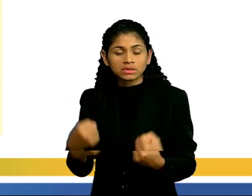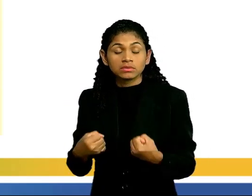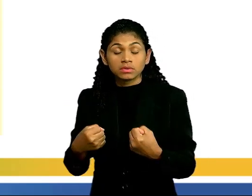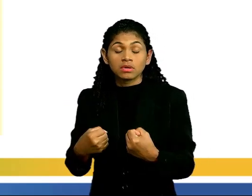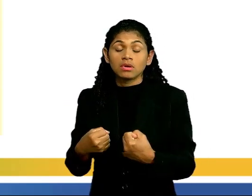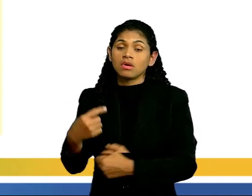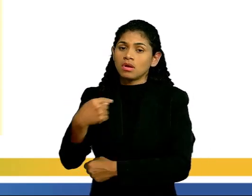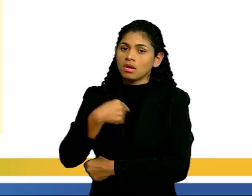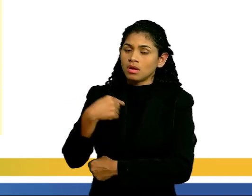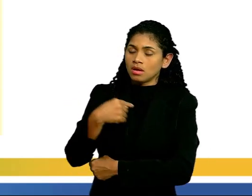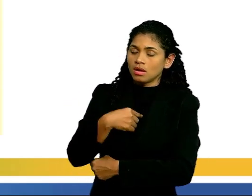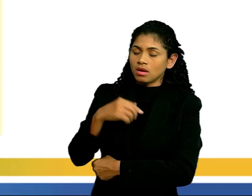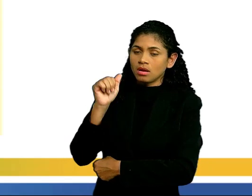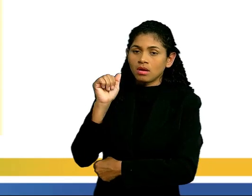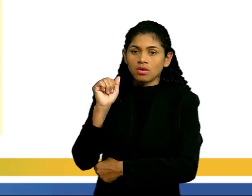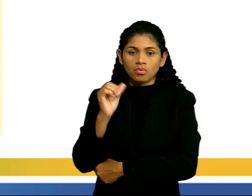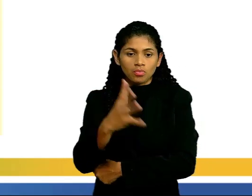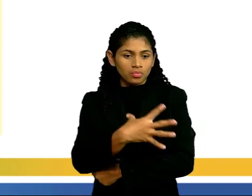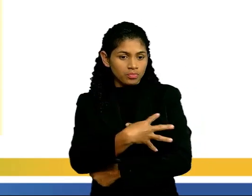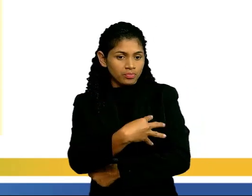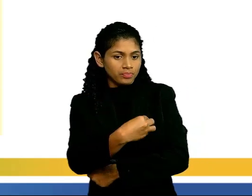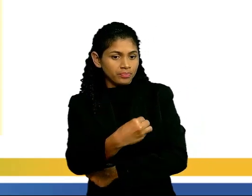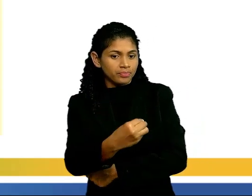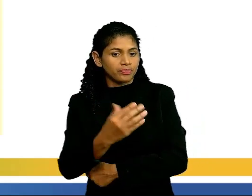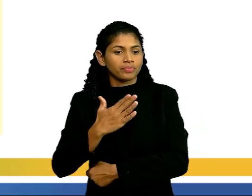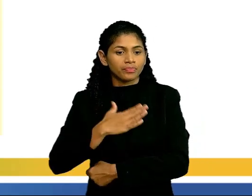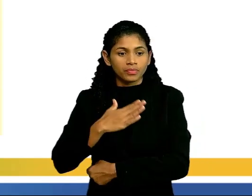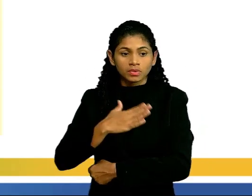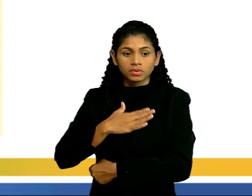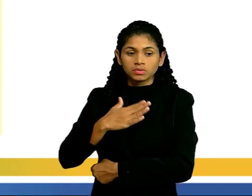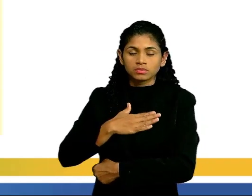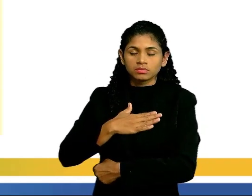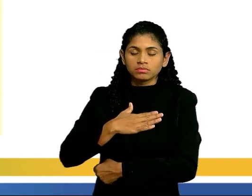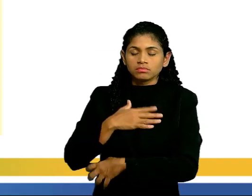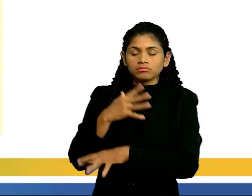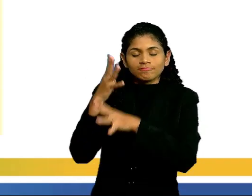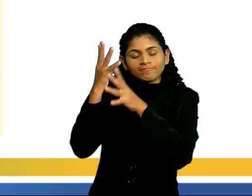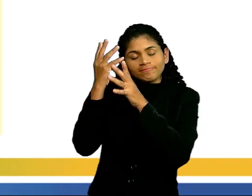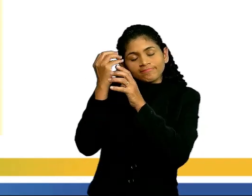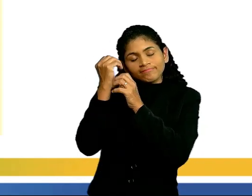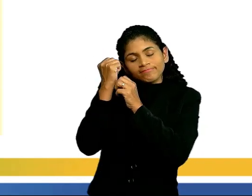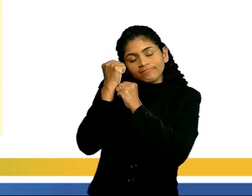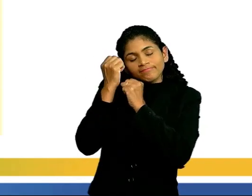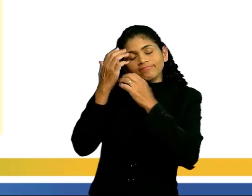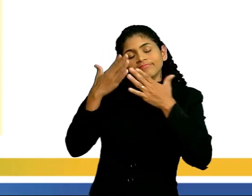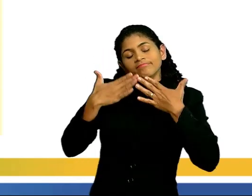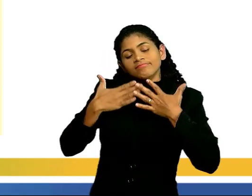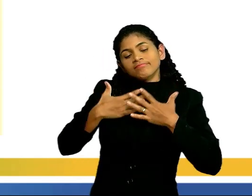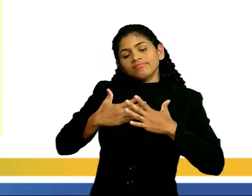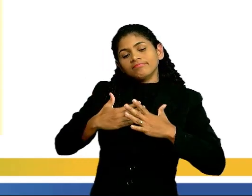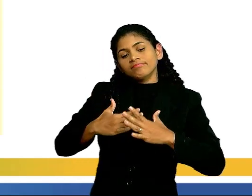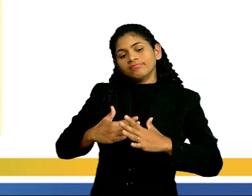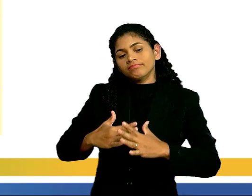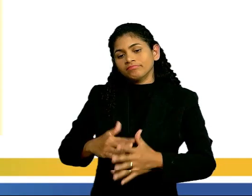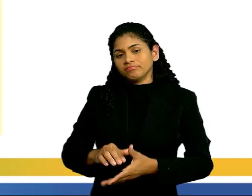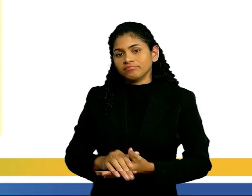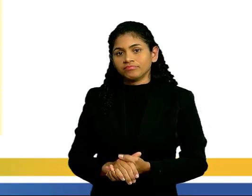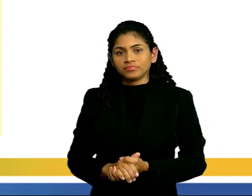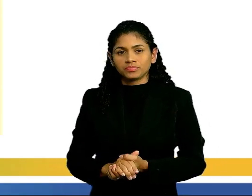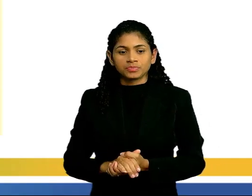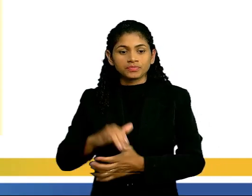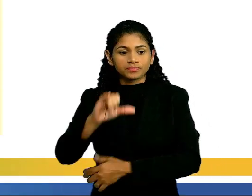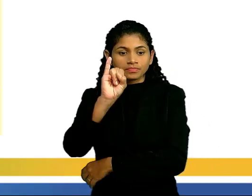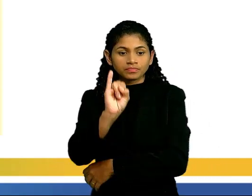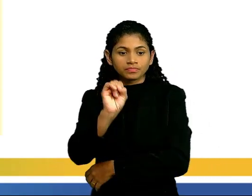sossegados. Não invejo as mulheres casadas da favela, que levam vida de escravas indianas. Não casei e